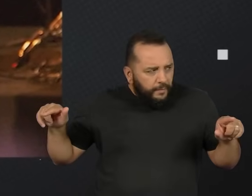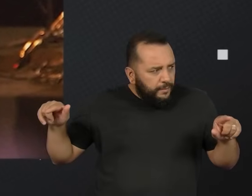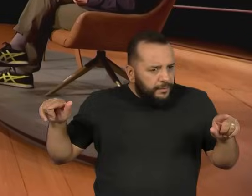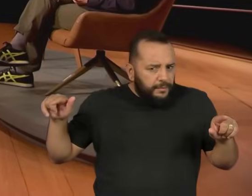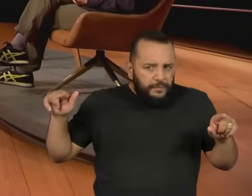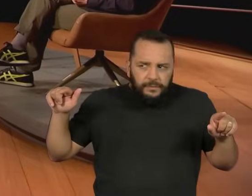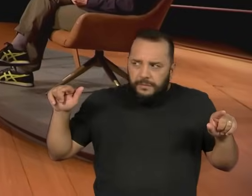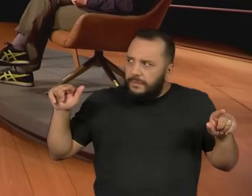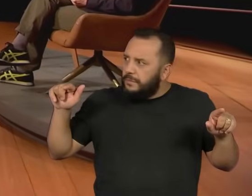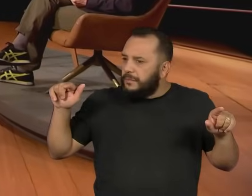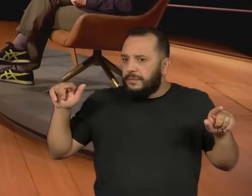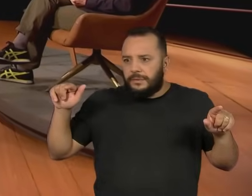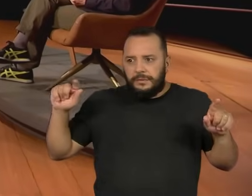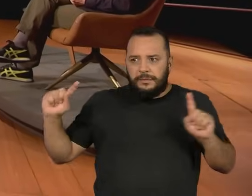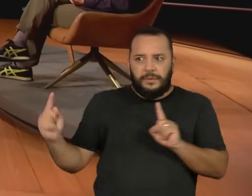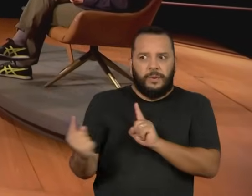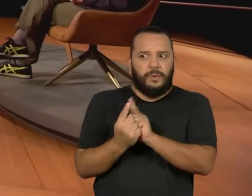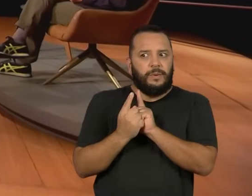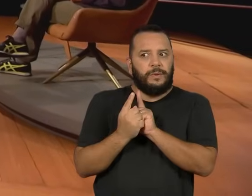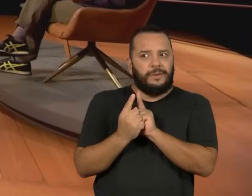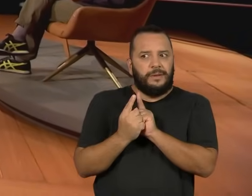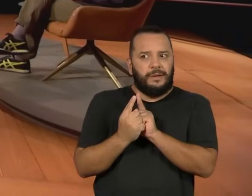a encontrar.